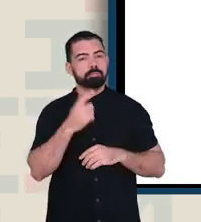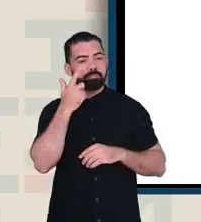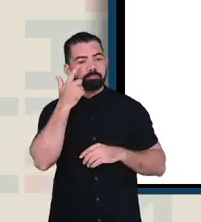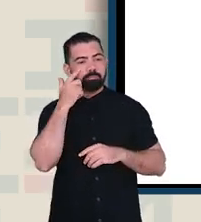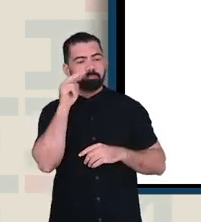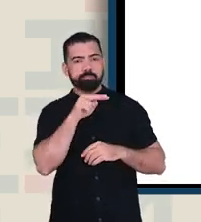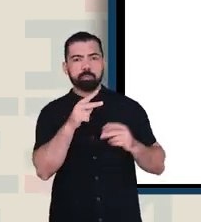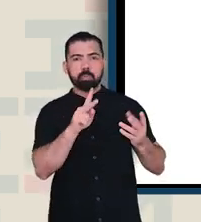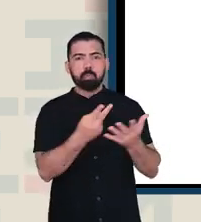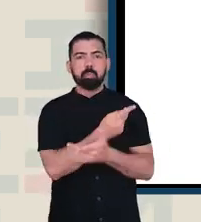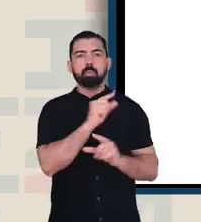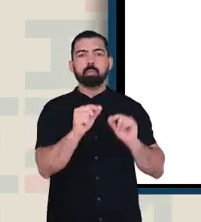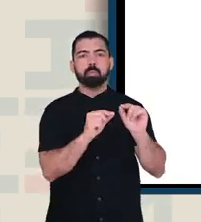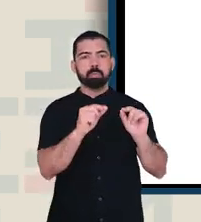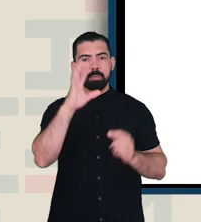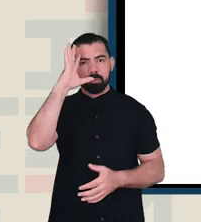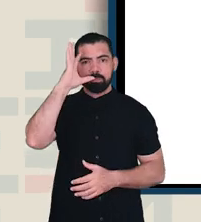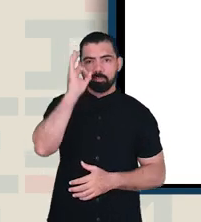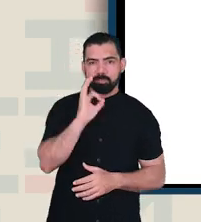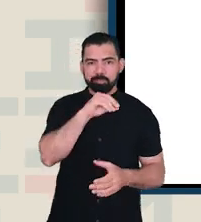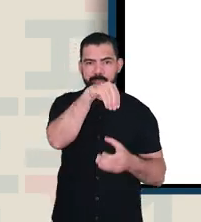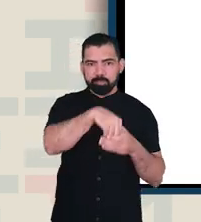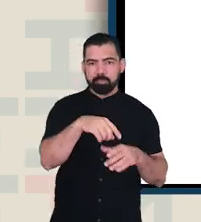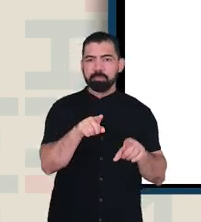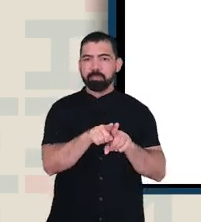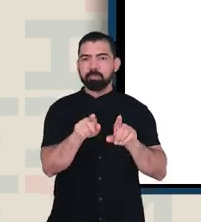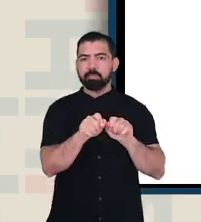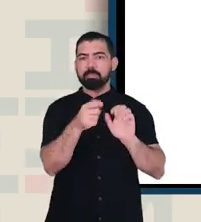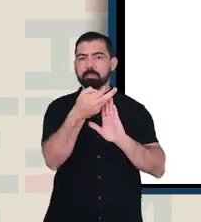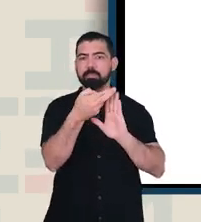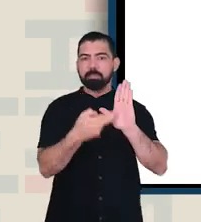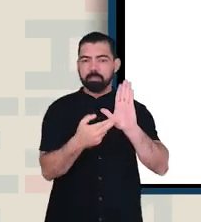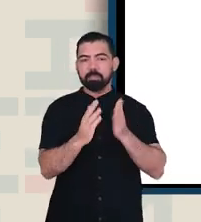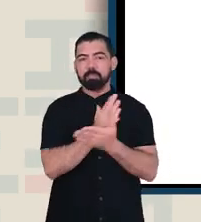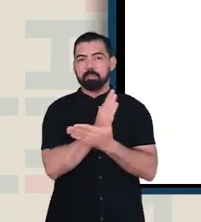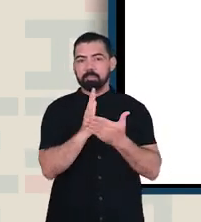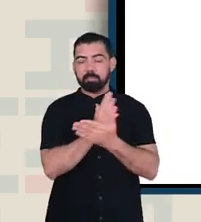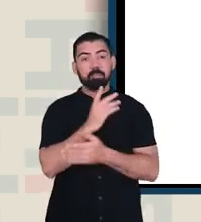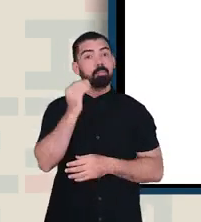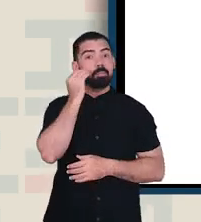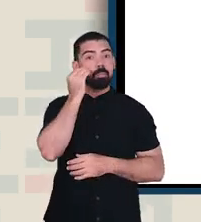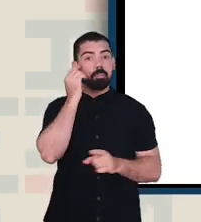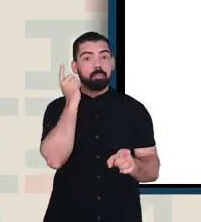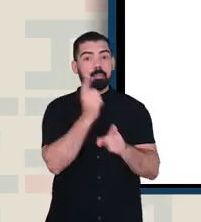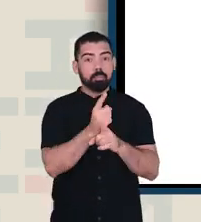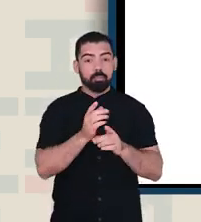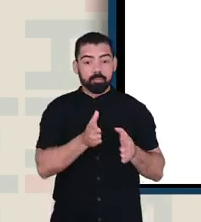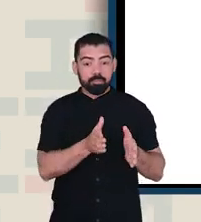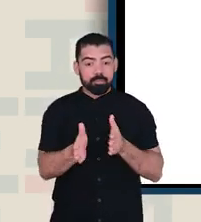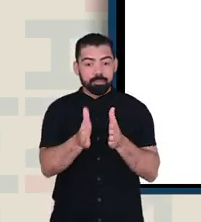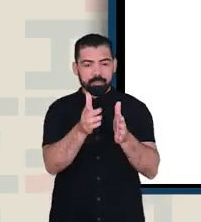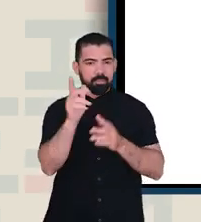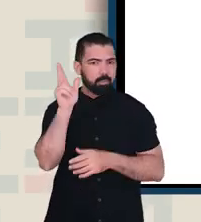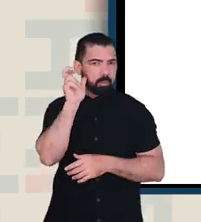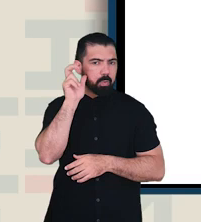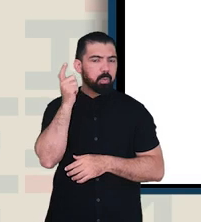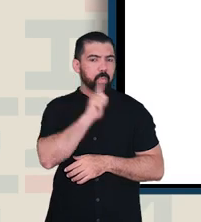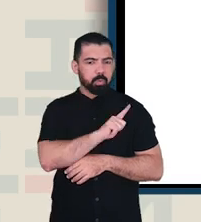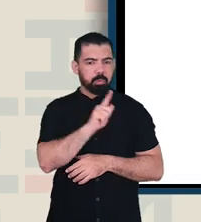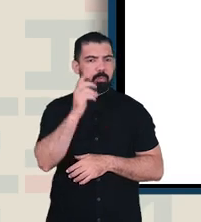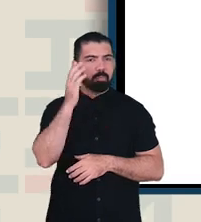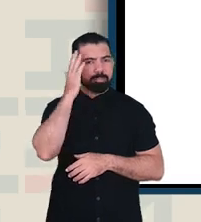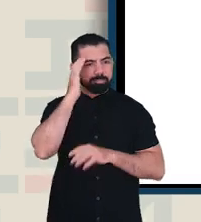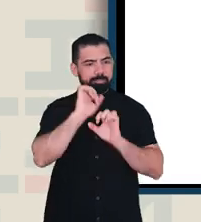está acontecendo, tecer algumas relações, tentar encontrar algum caminho de escuta que nos